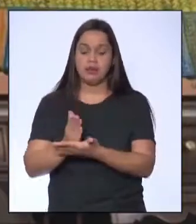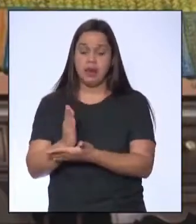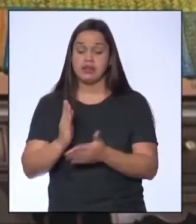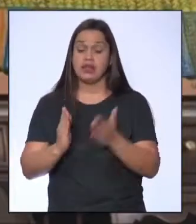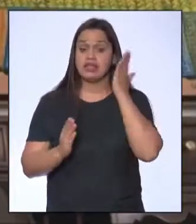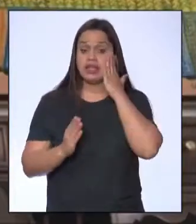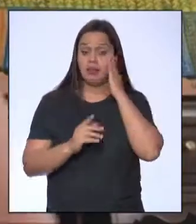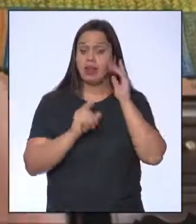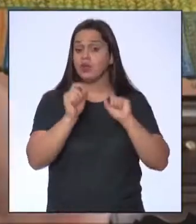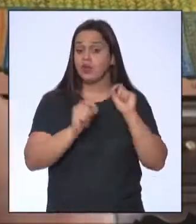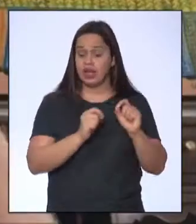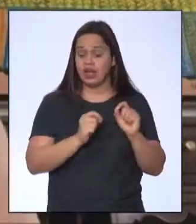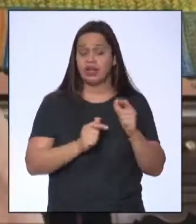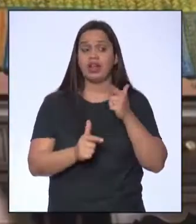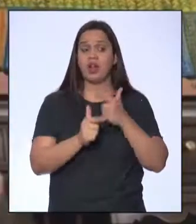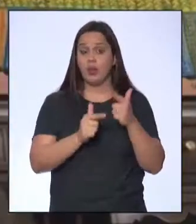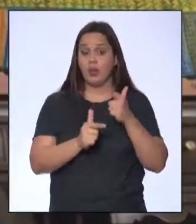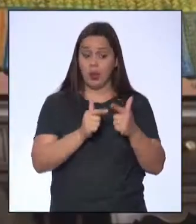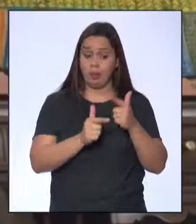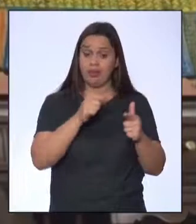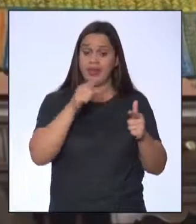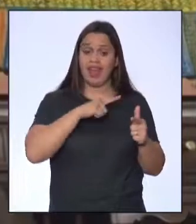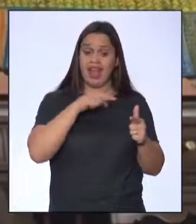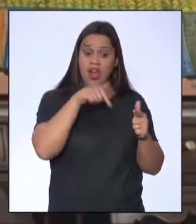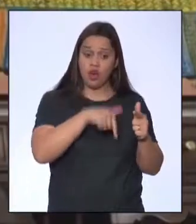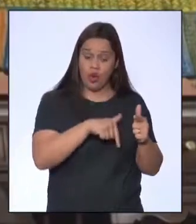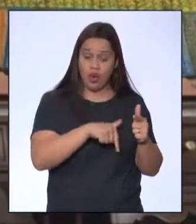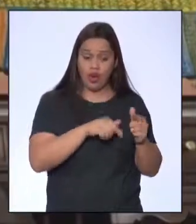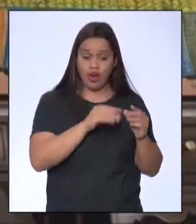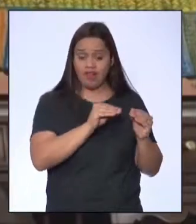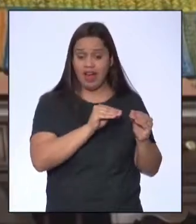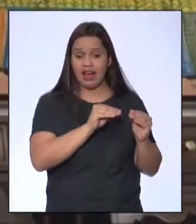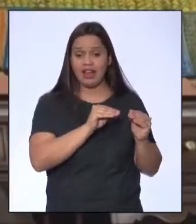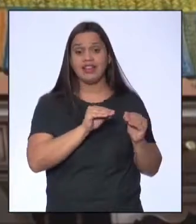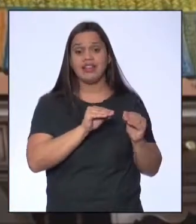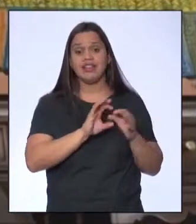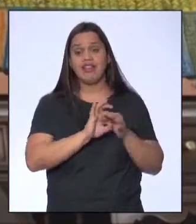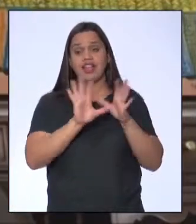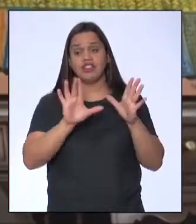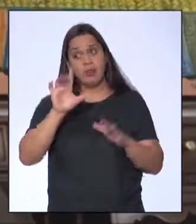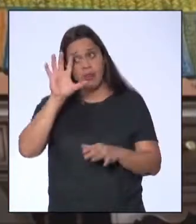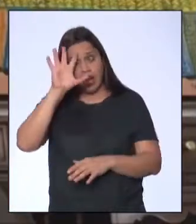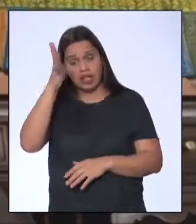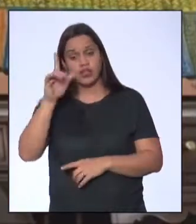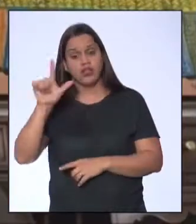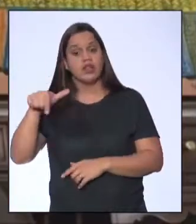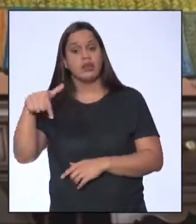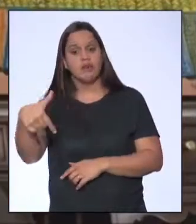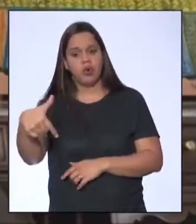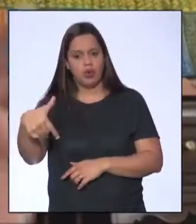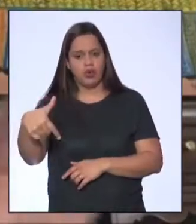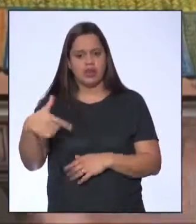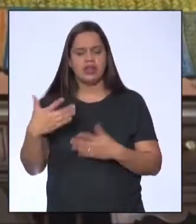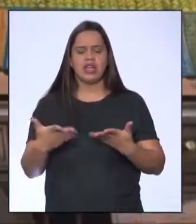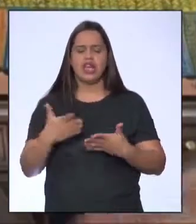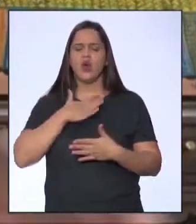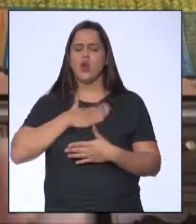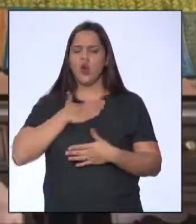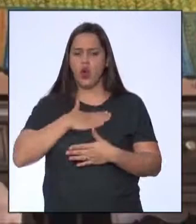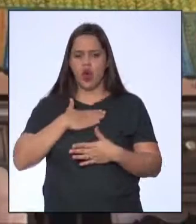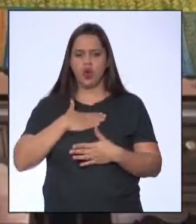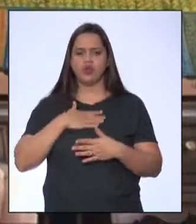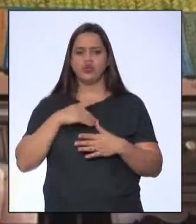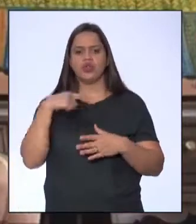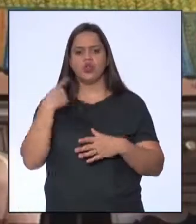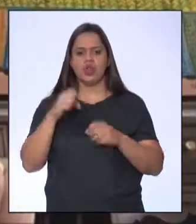que está jogando um problema lá para frente. Eu gosto muito da comparação do nosso sistema de aprovação com